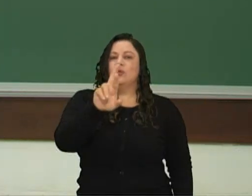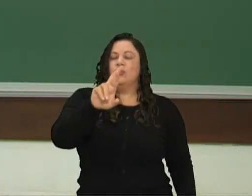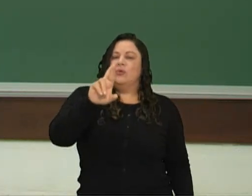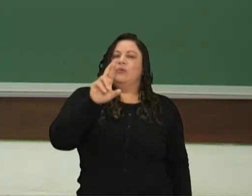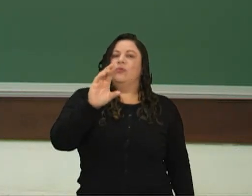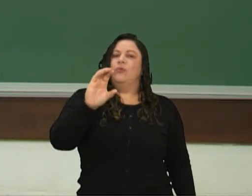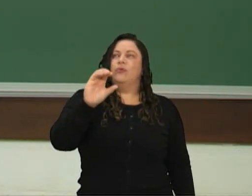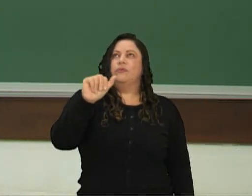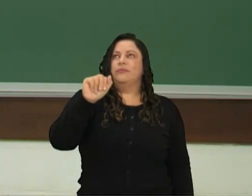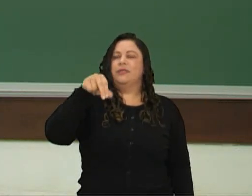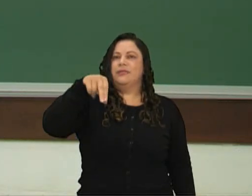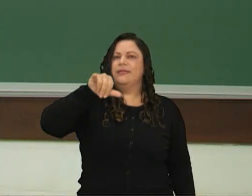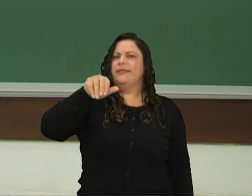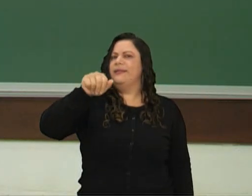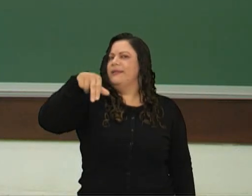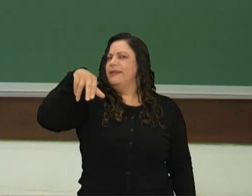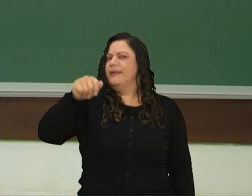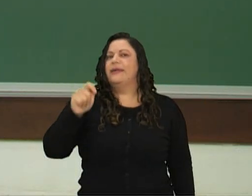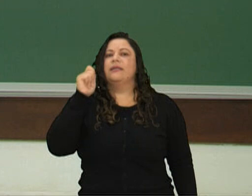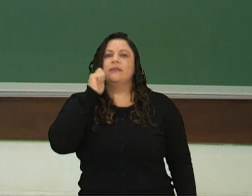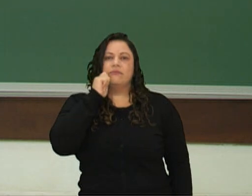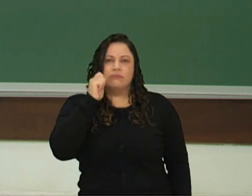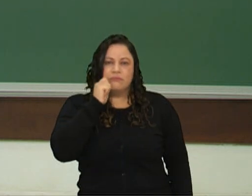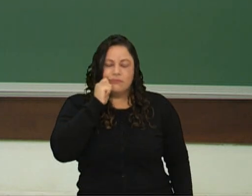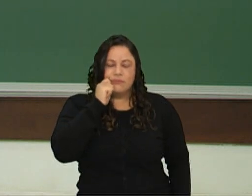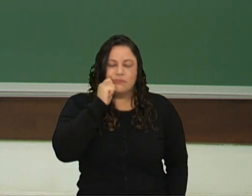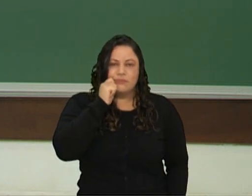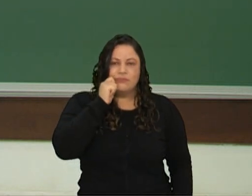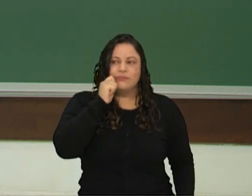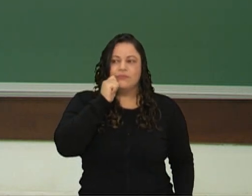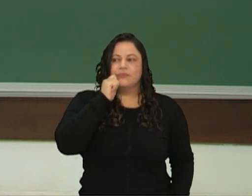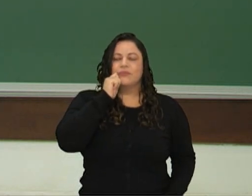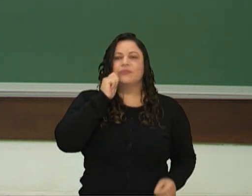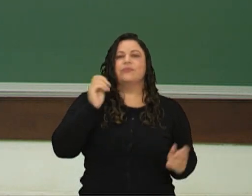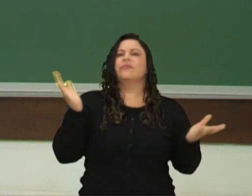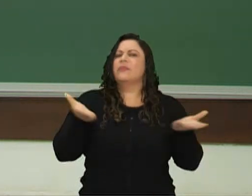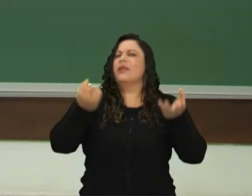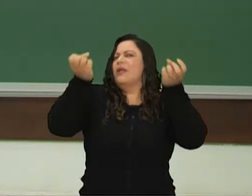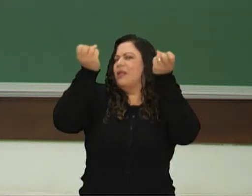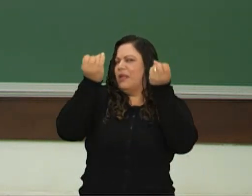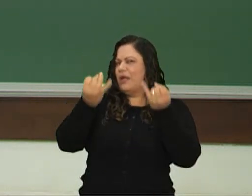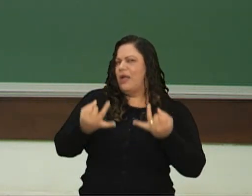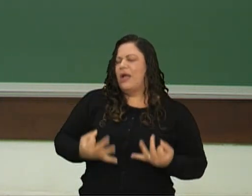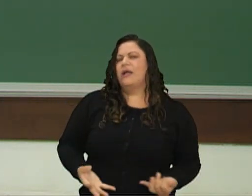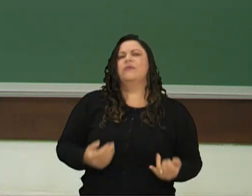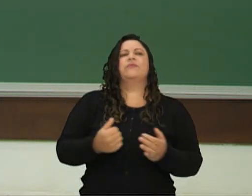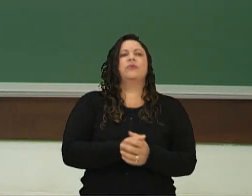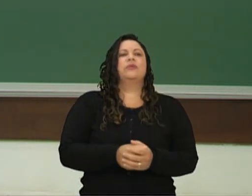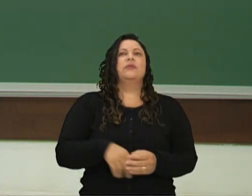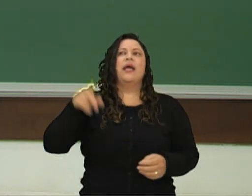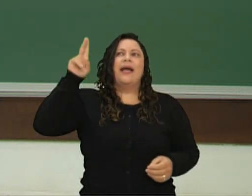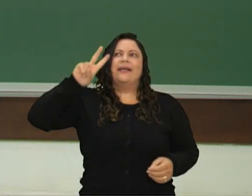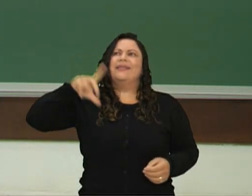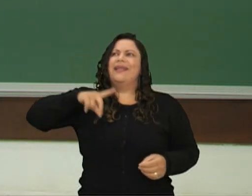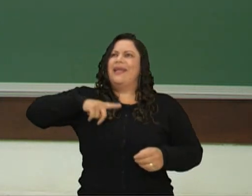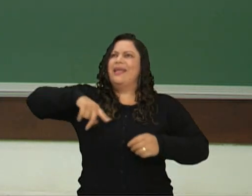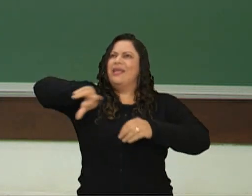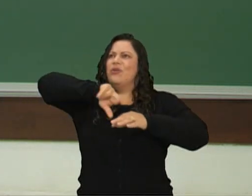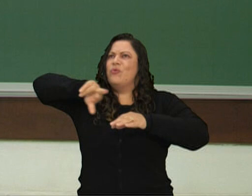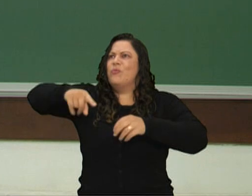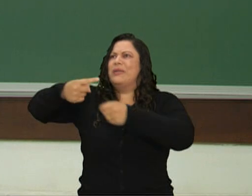muitas cidades do interior. Vou citar algumas aqui, não fiquem bravos comigo se eu esquecer de algumas, mas Prudentópolis,